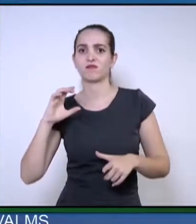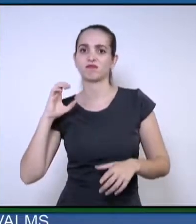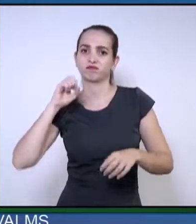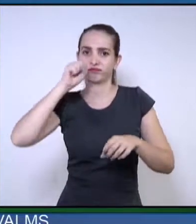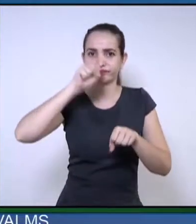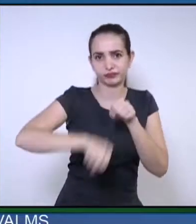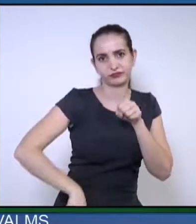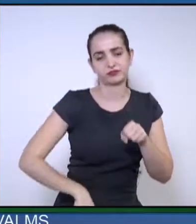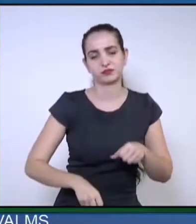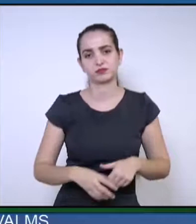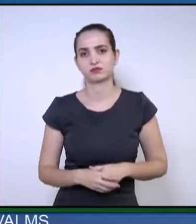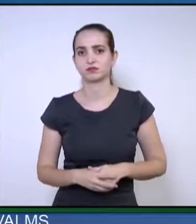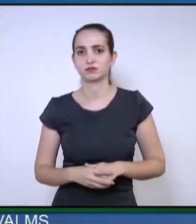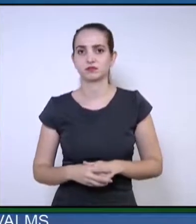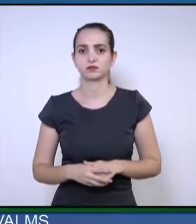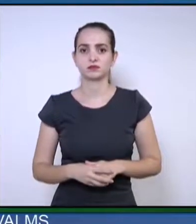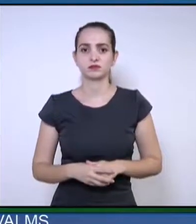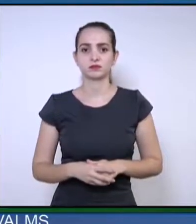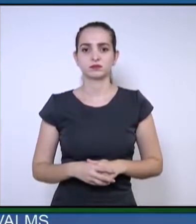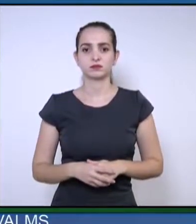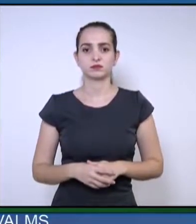vamos.